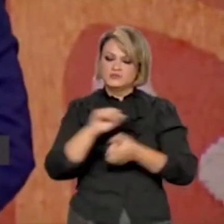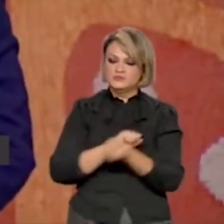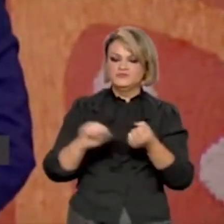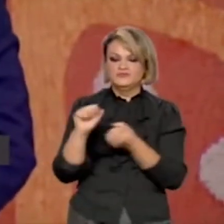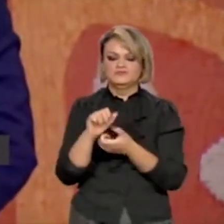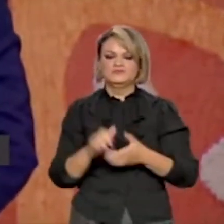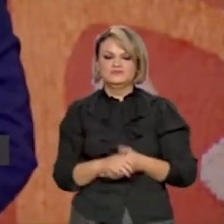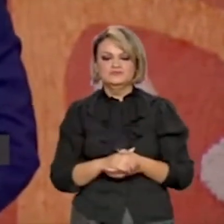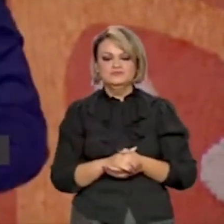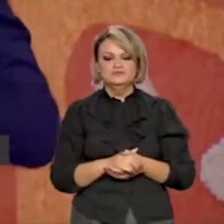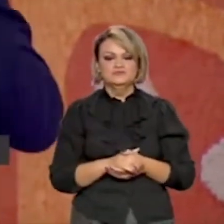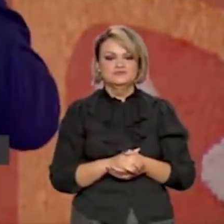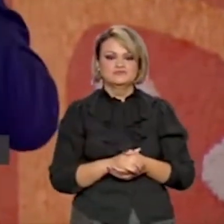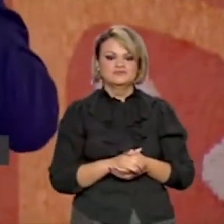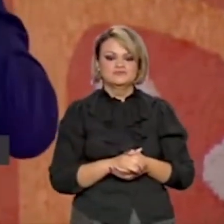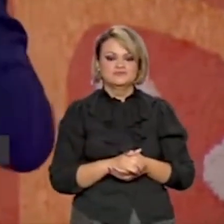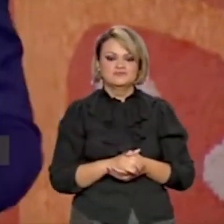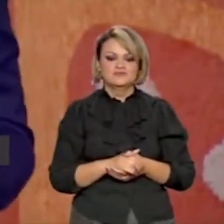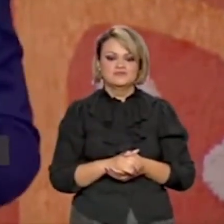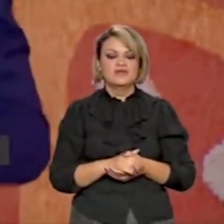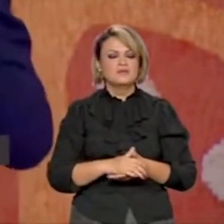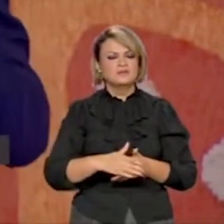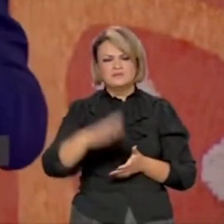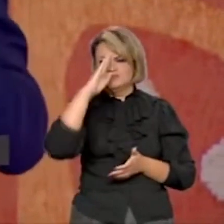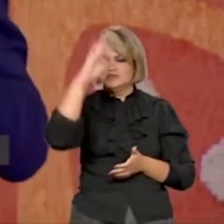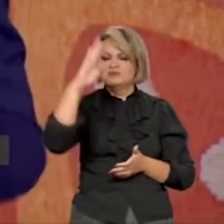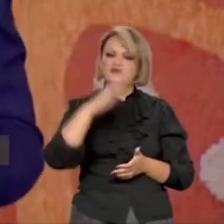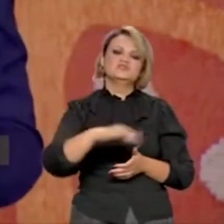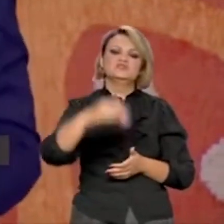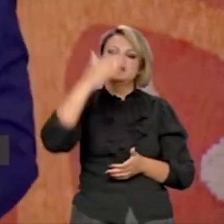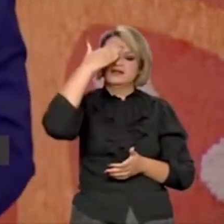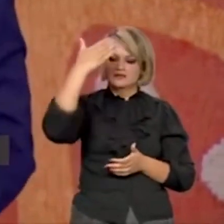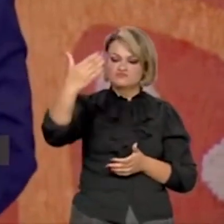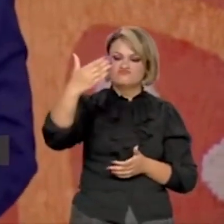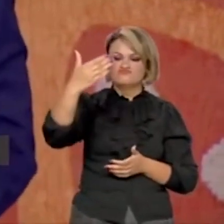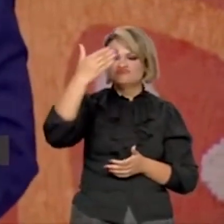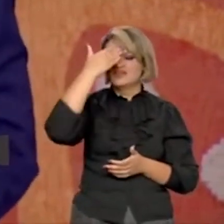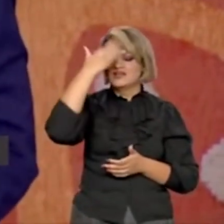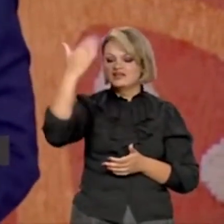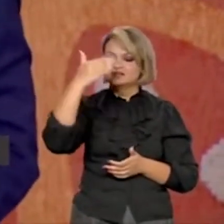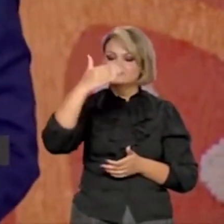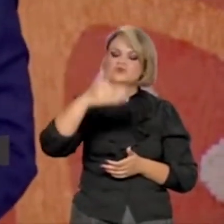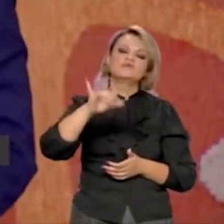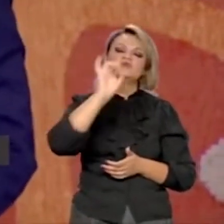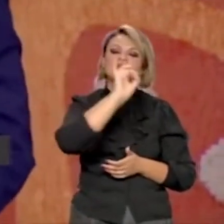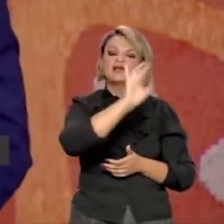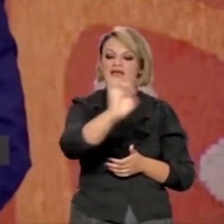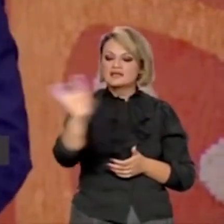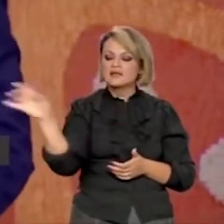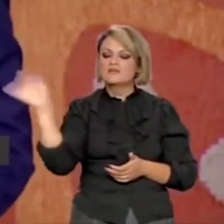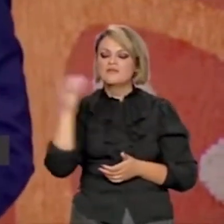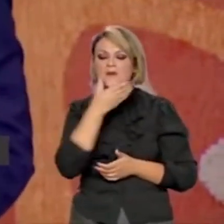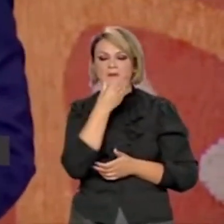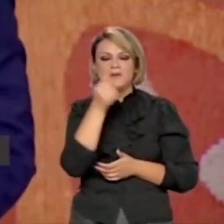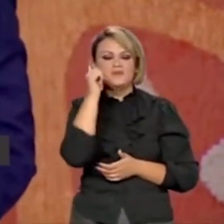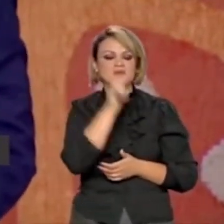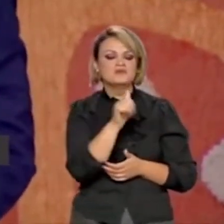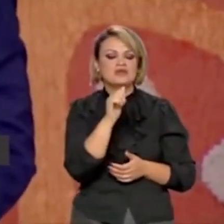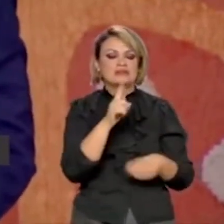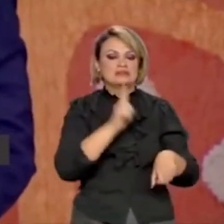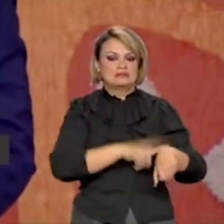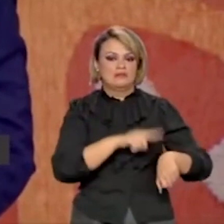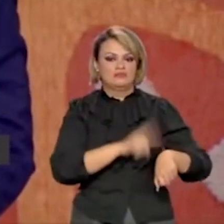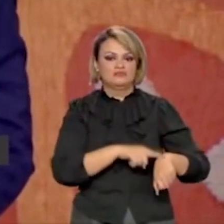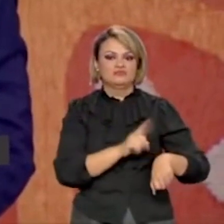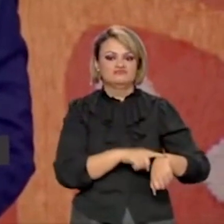sustentabilidade então quero acima de tudo agradecer porque cada um e cada uma aqui tá dedicando o seu